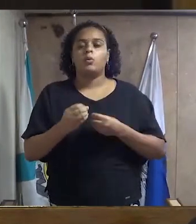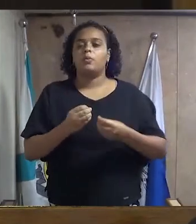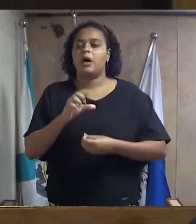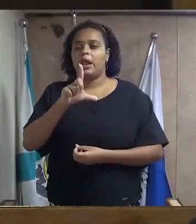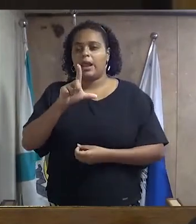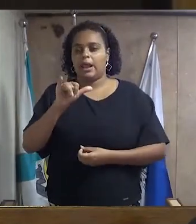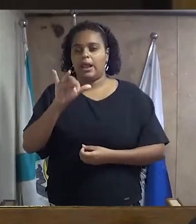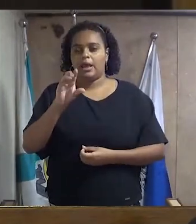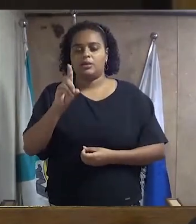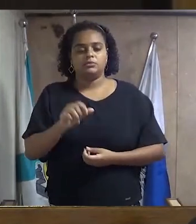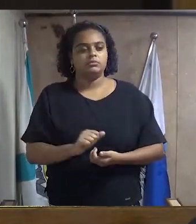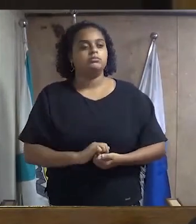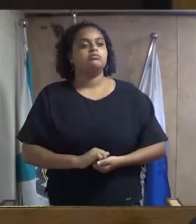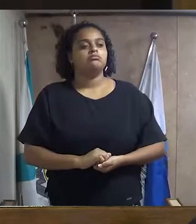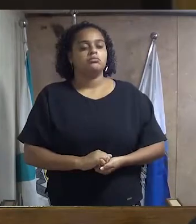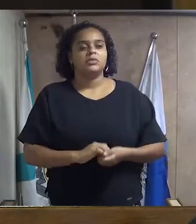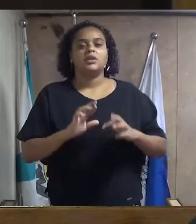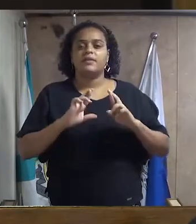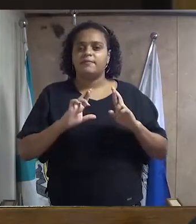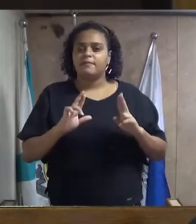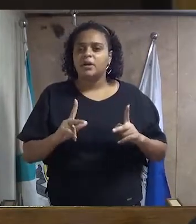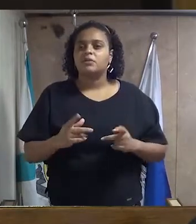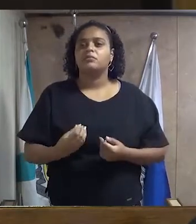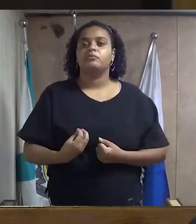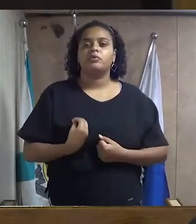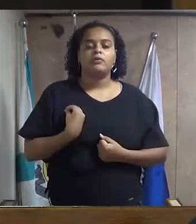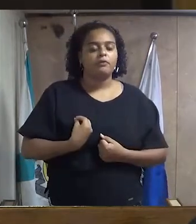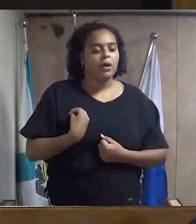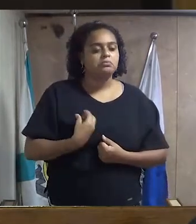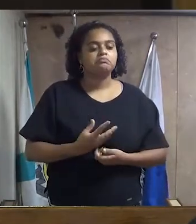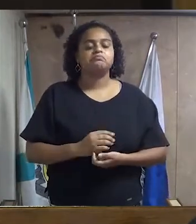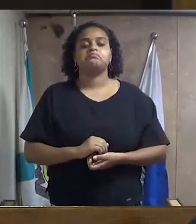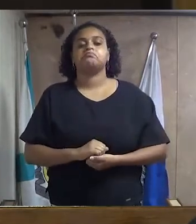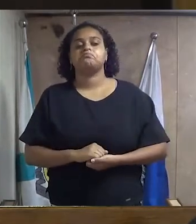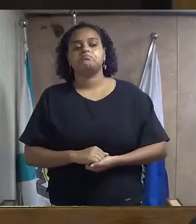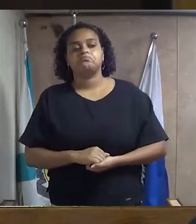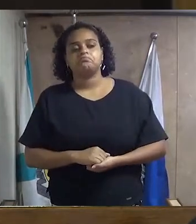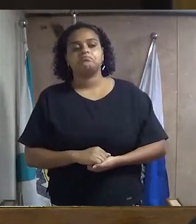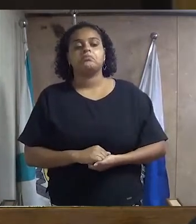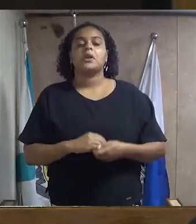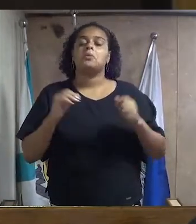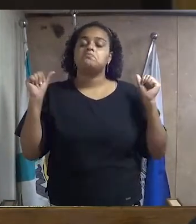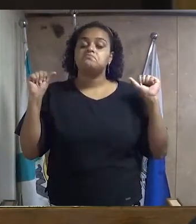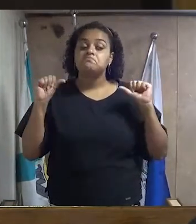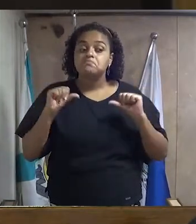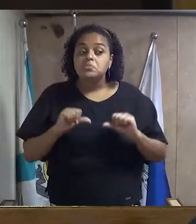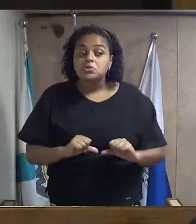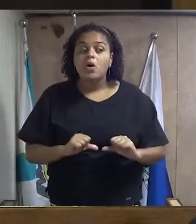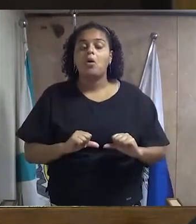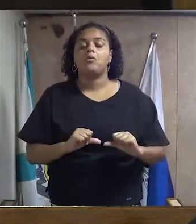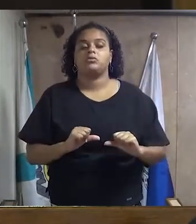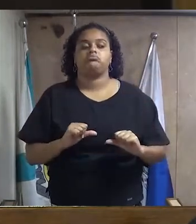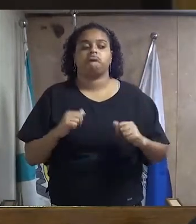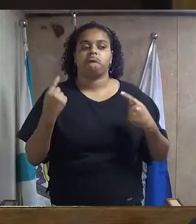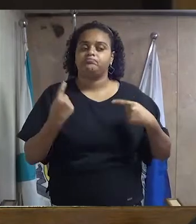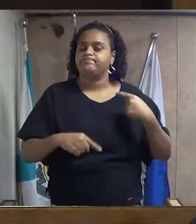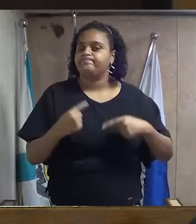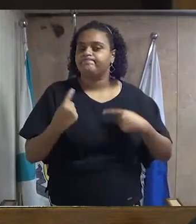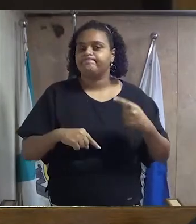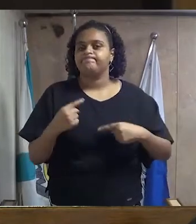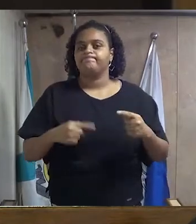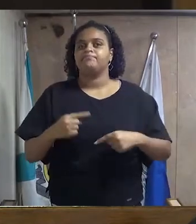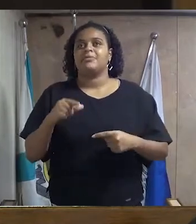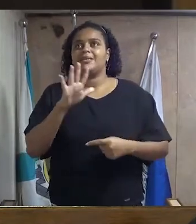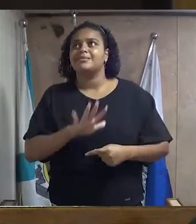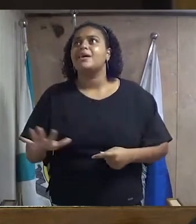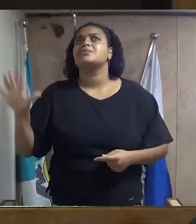inúmeros embates e vivíamos naquele momento, uma das piores fases políticas nacional